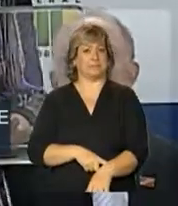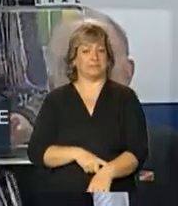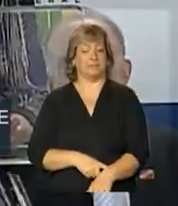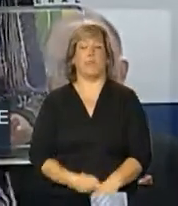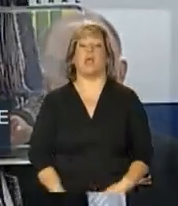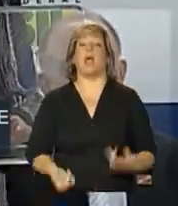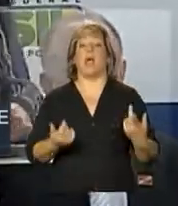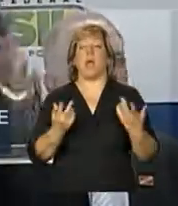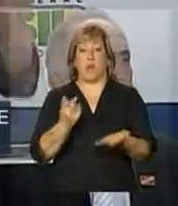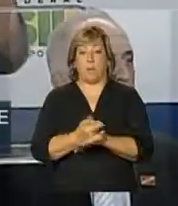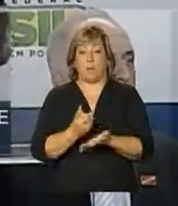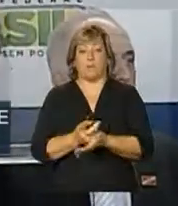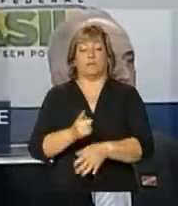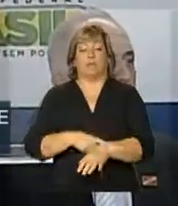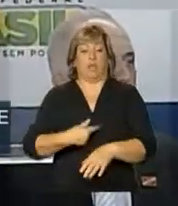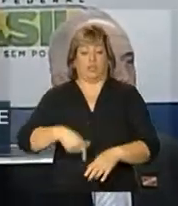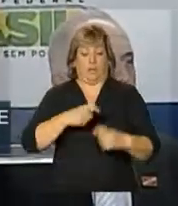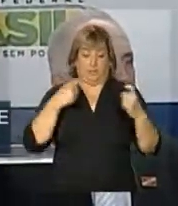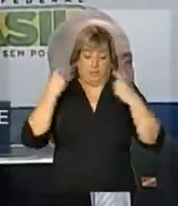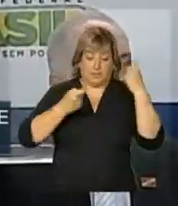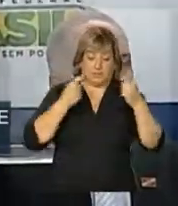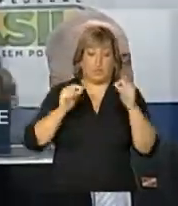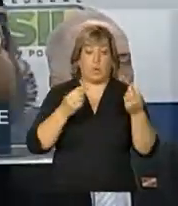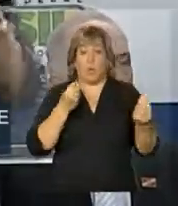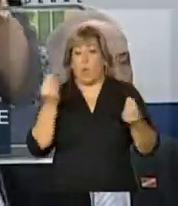temos de estar preocupados com uma infraestrutura